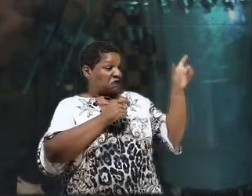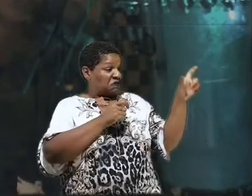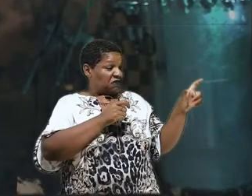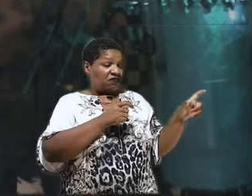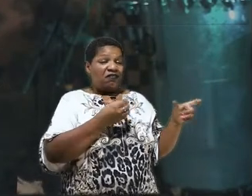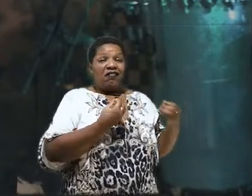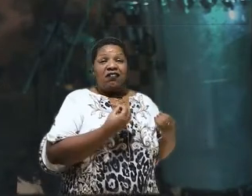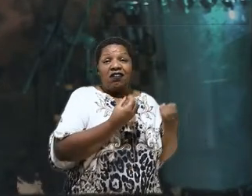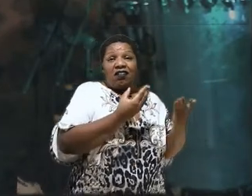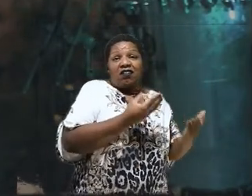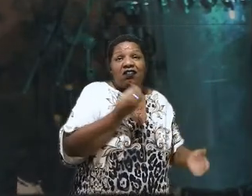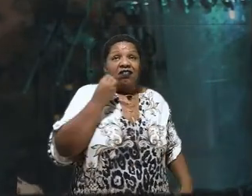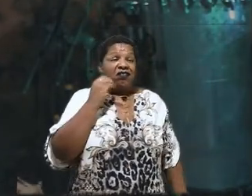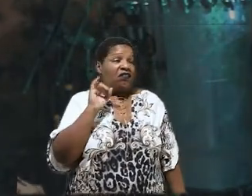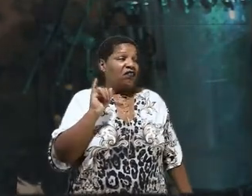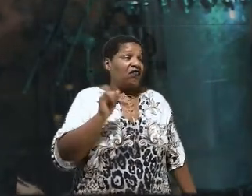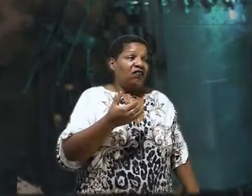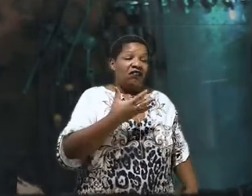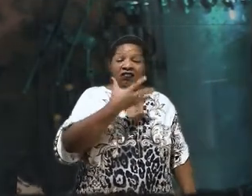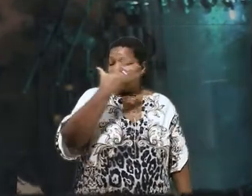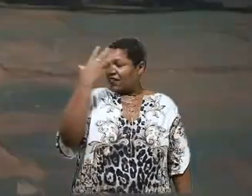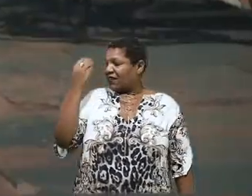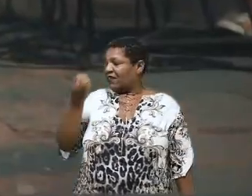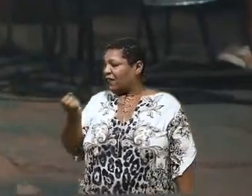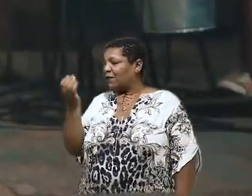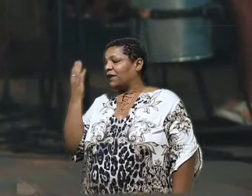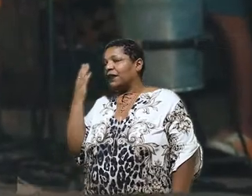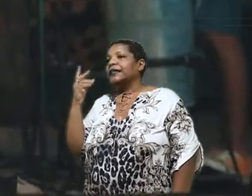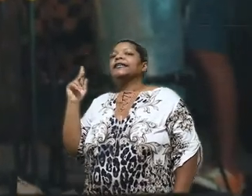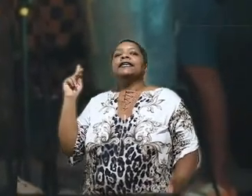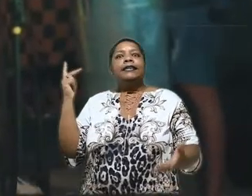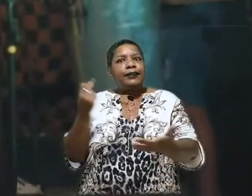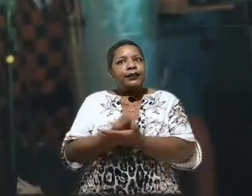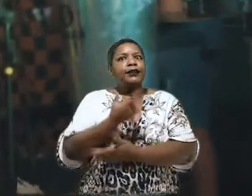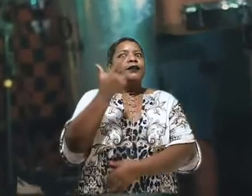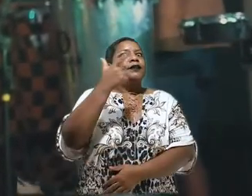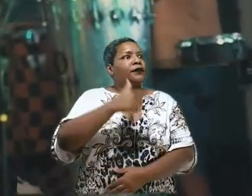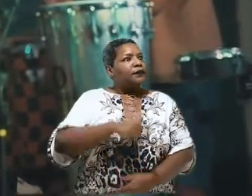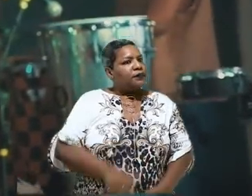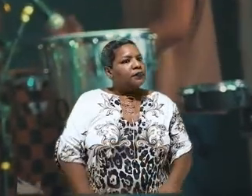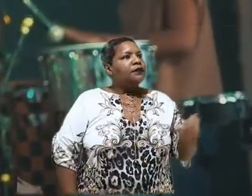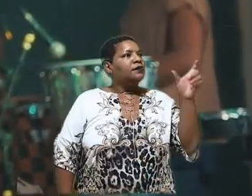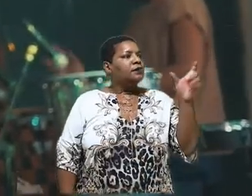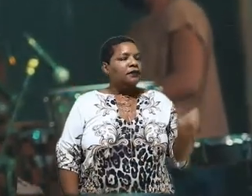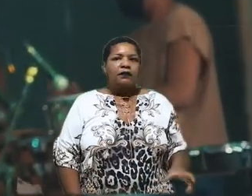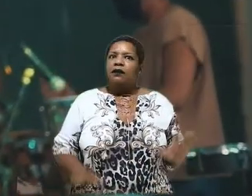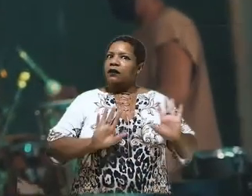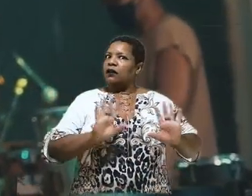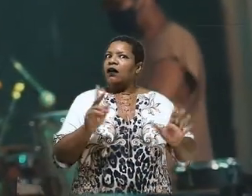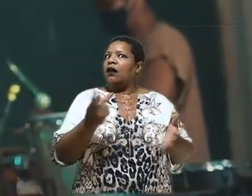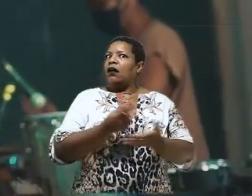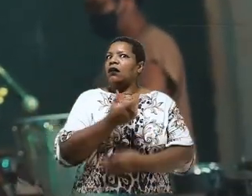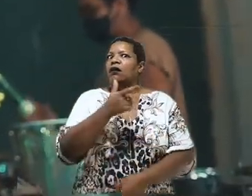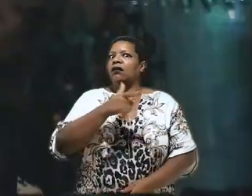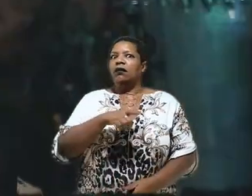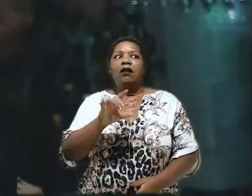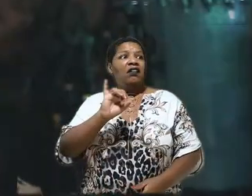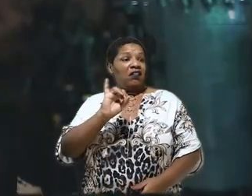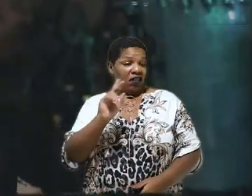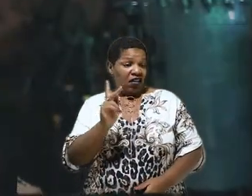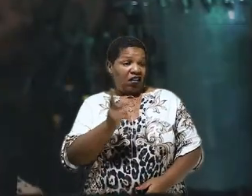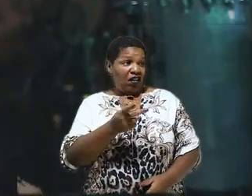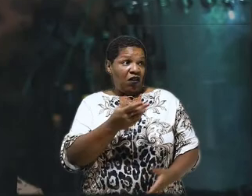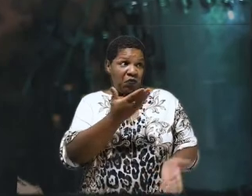mais uma chance esqueci do seu 4r mais uma vez contigo não é assim